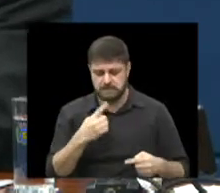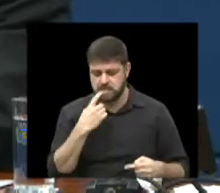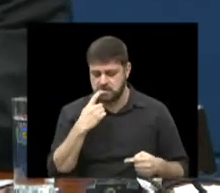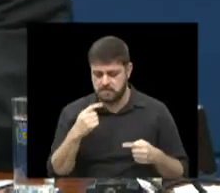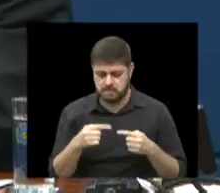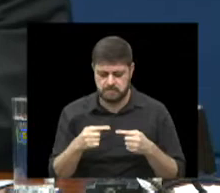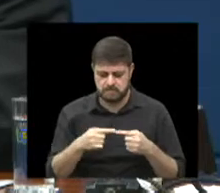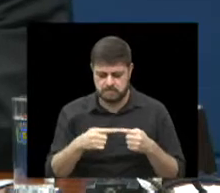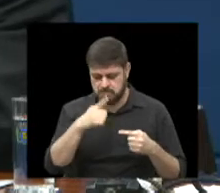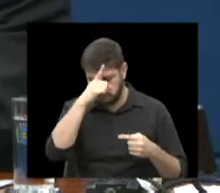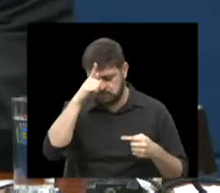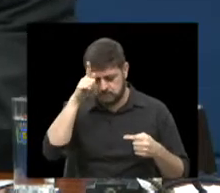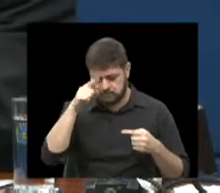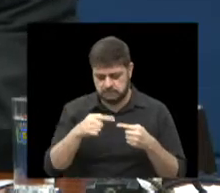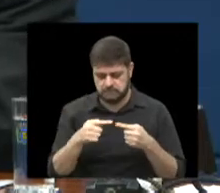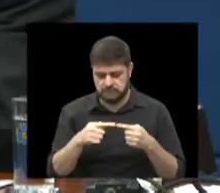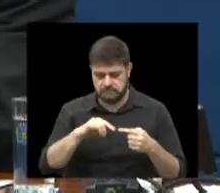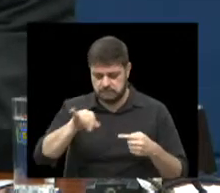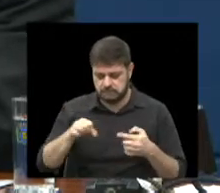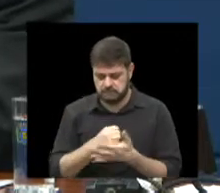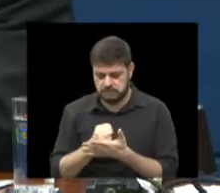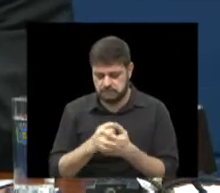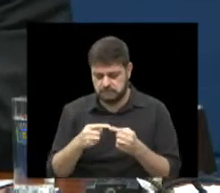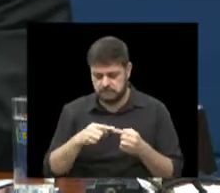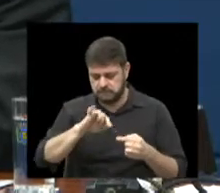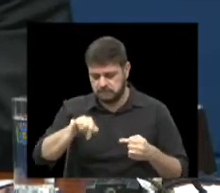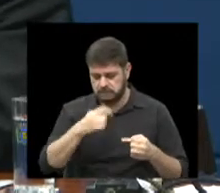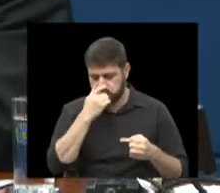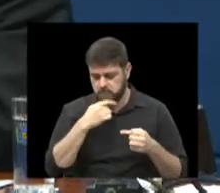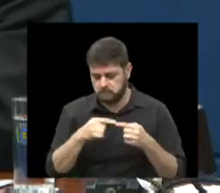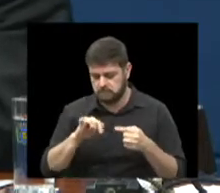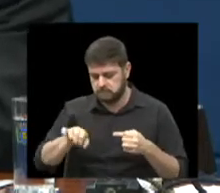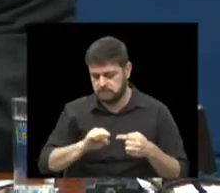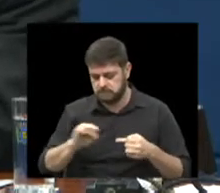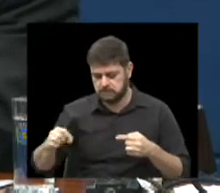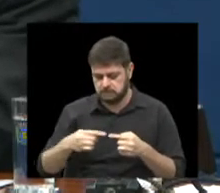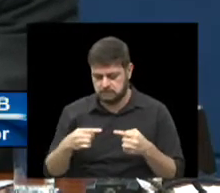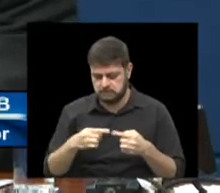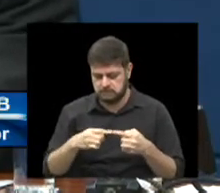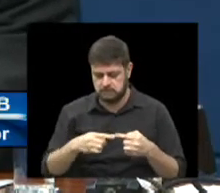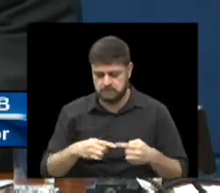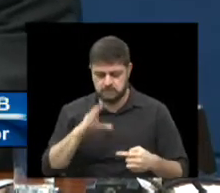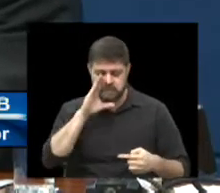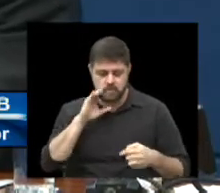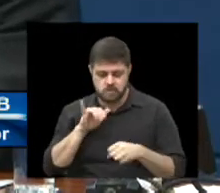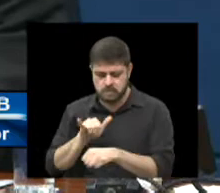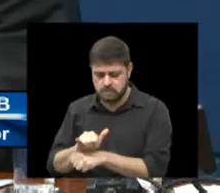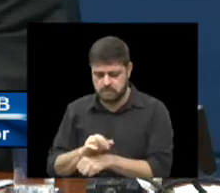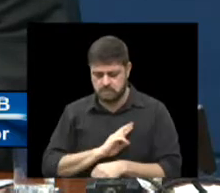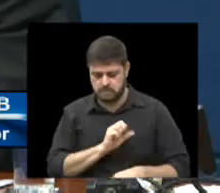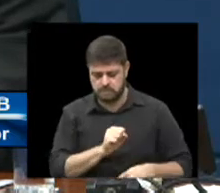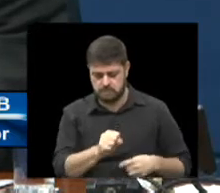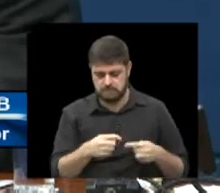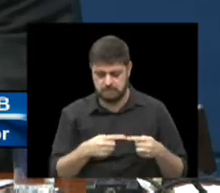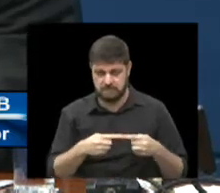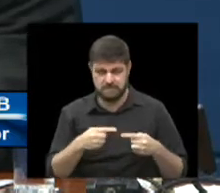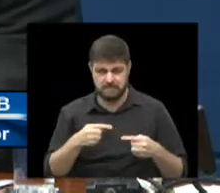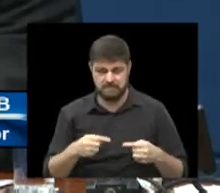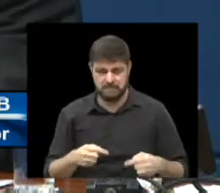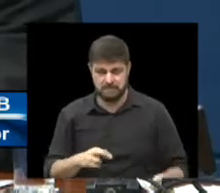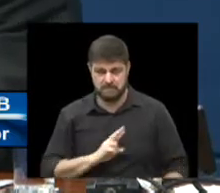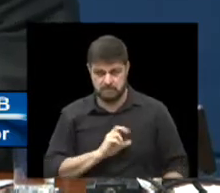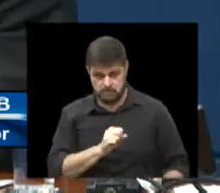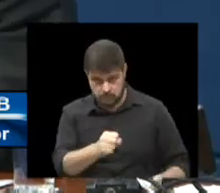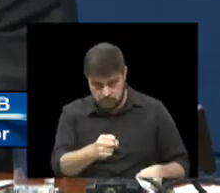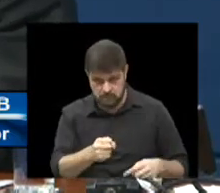Vermelho, sim. Gustavo Peta, sim. Jorge da Farmácia, sim. Schneider, sim. J. Silva, sim. Luiz Cirilo ausente. Rossini, sim. Luiz